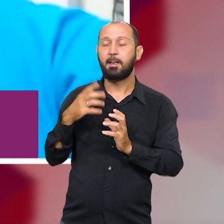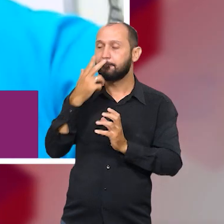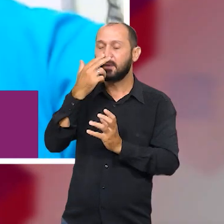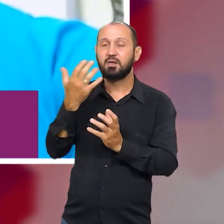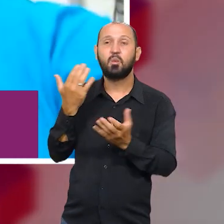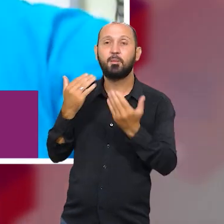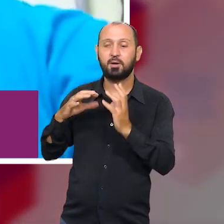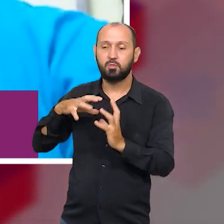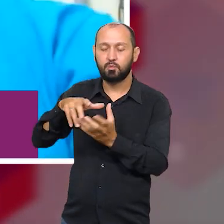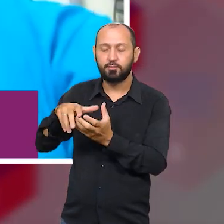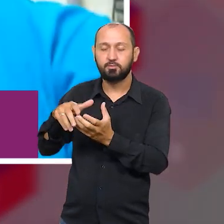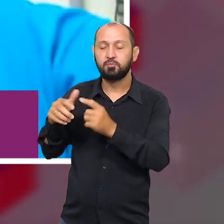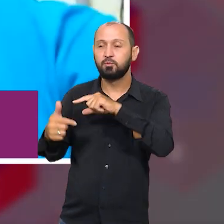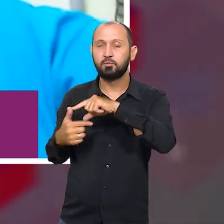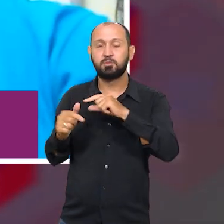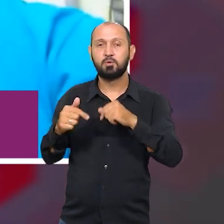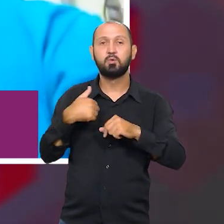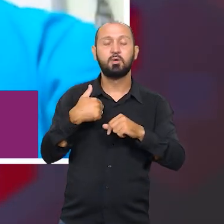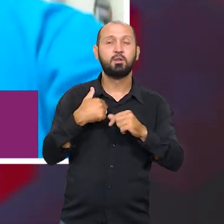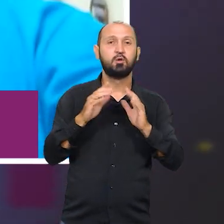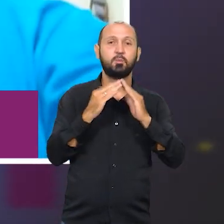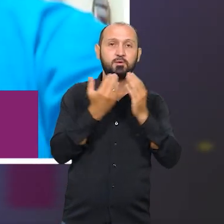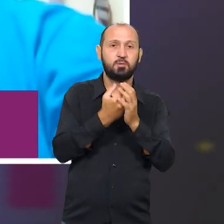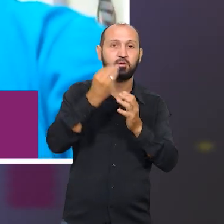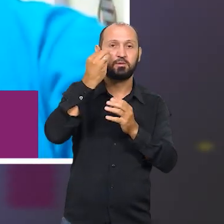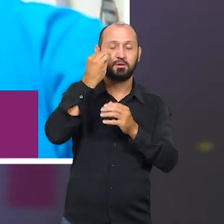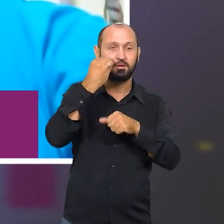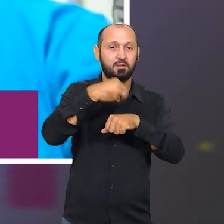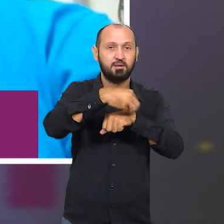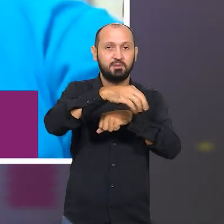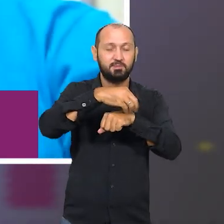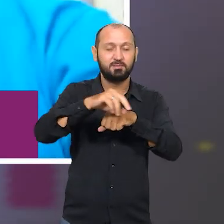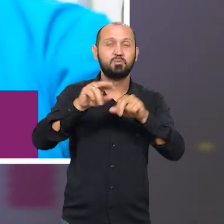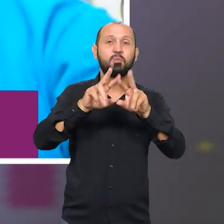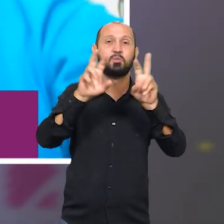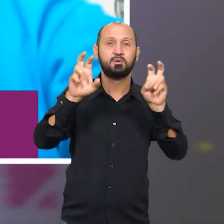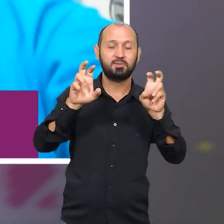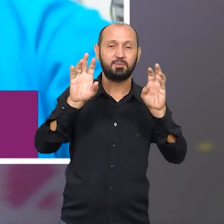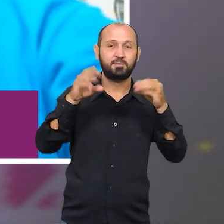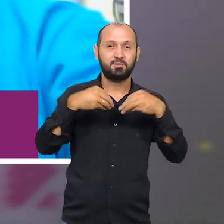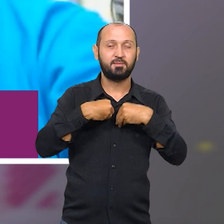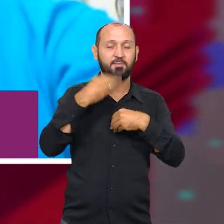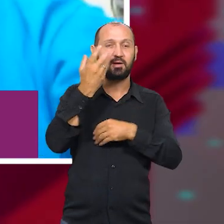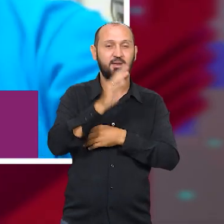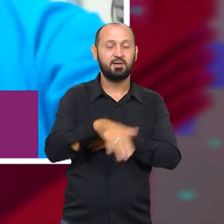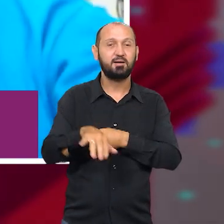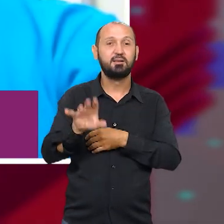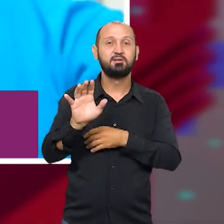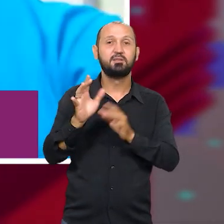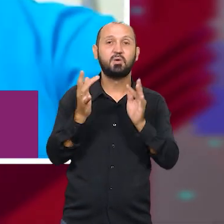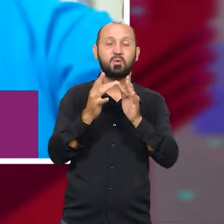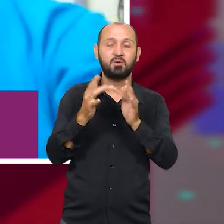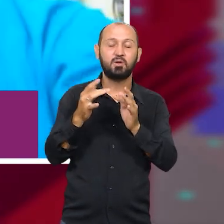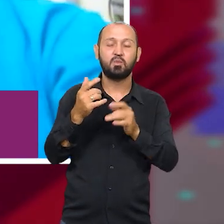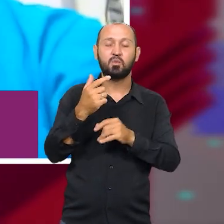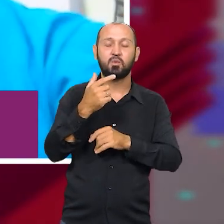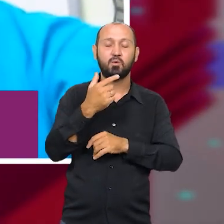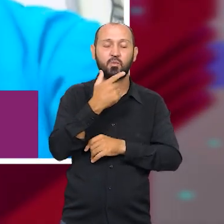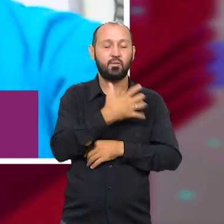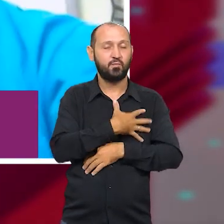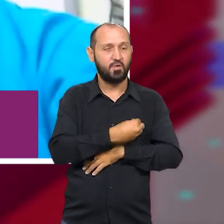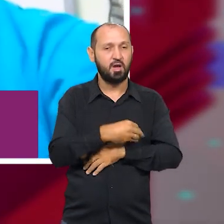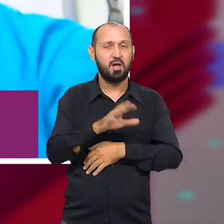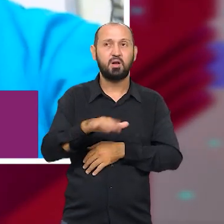numa escola, inclusive tentando levar um pouquinho sobre o autismo para essa criançada que convive com meu filho, convive com